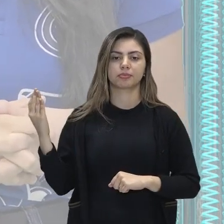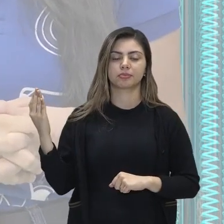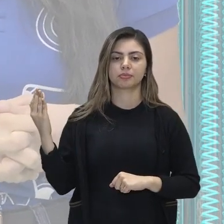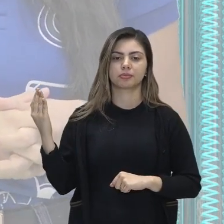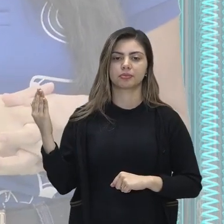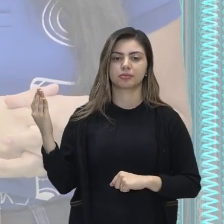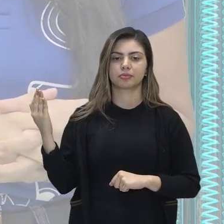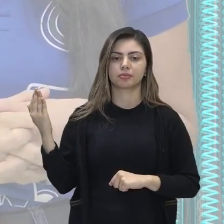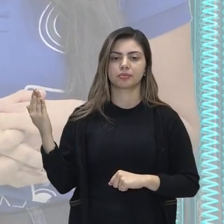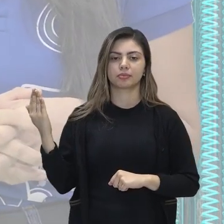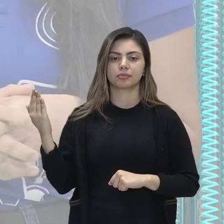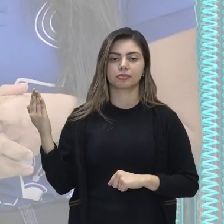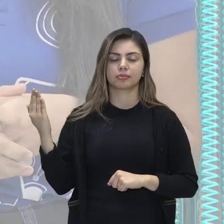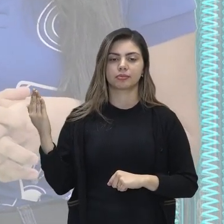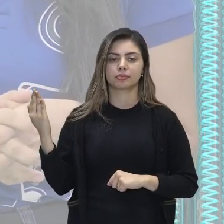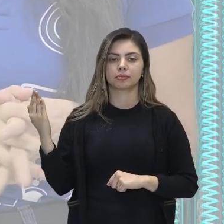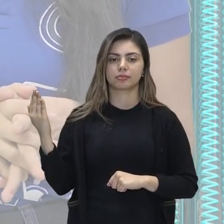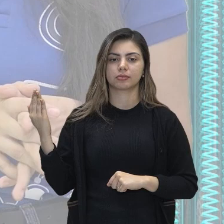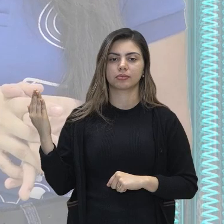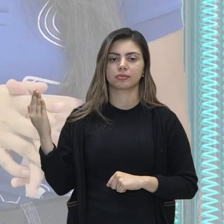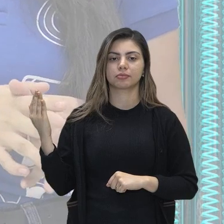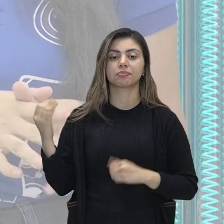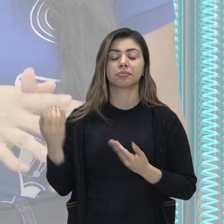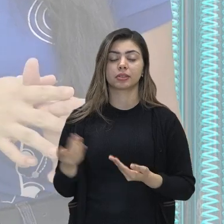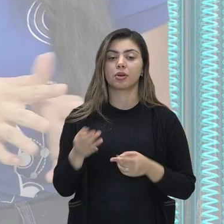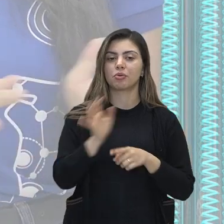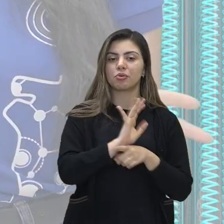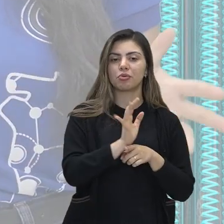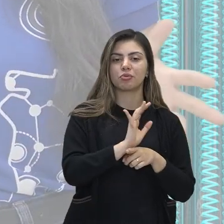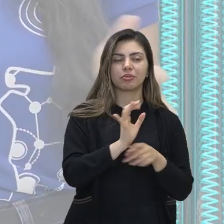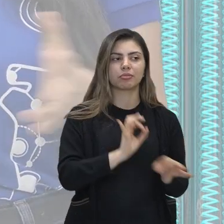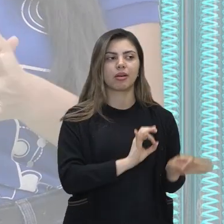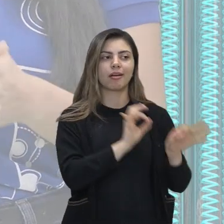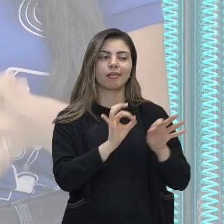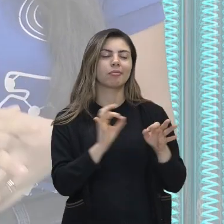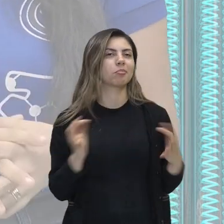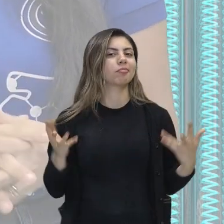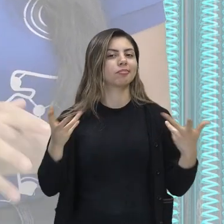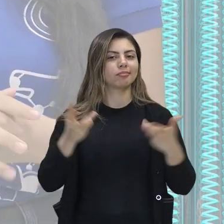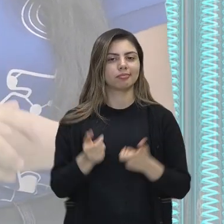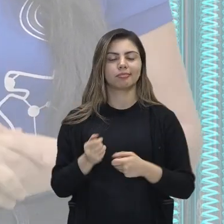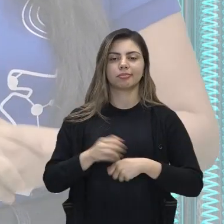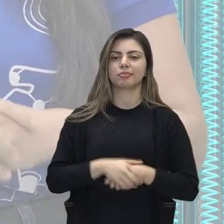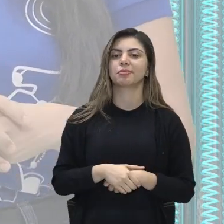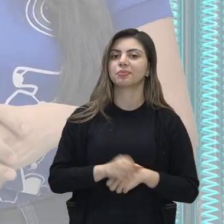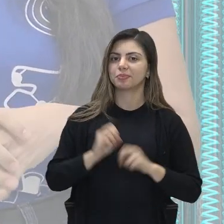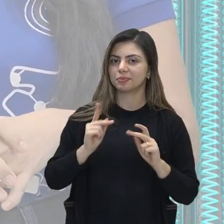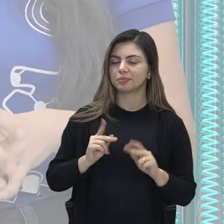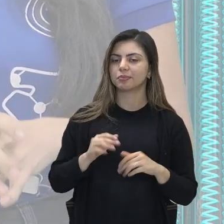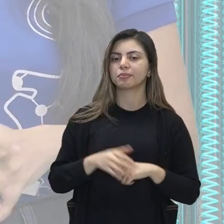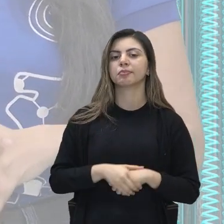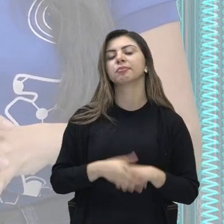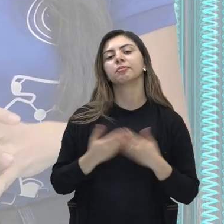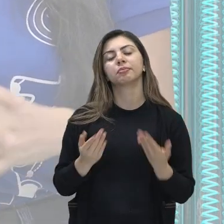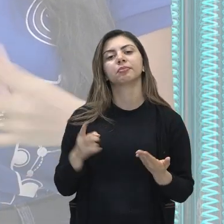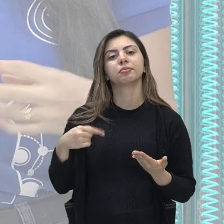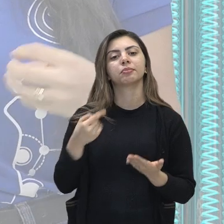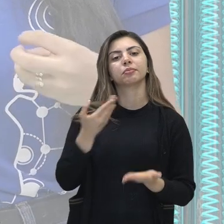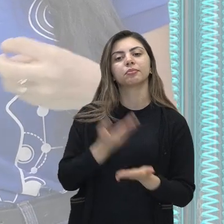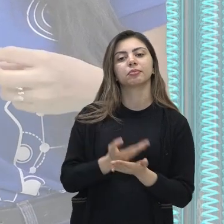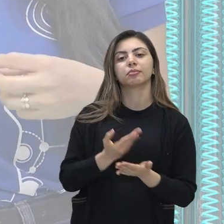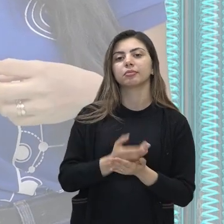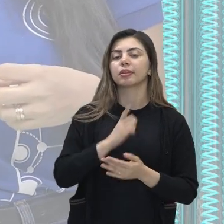watched was amazing. O filme que nós assistimos foi incrível, ok? Vimos então aqui